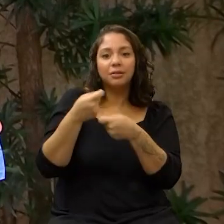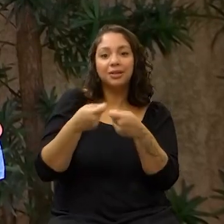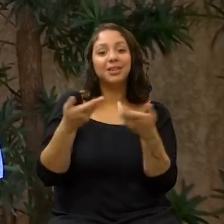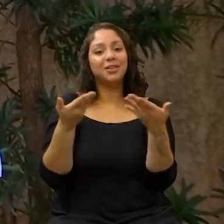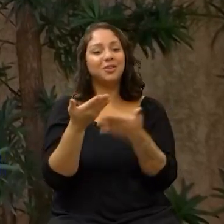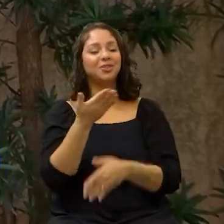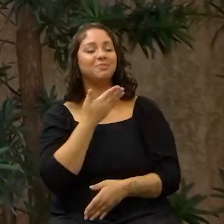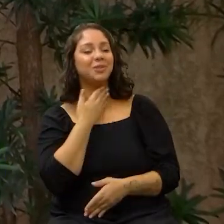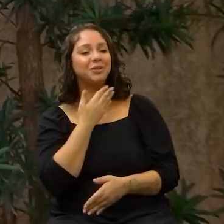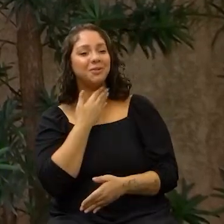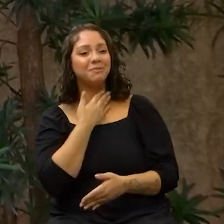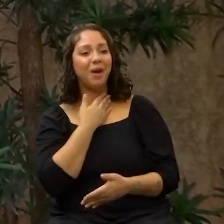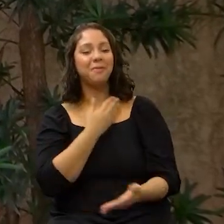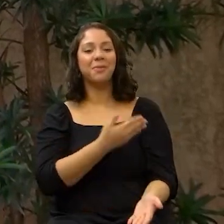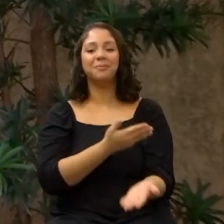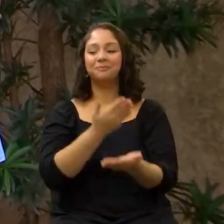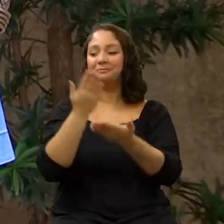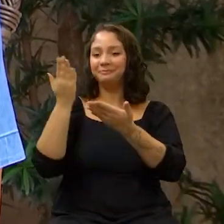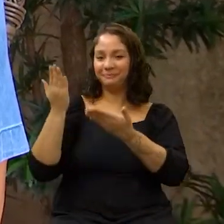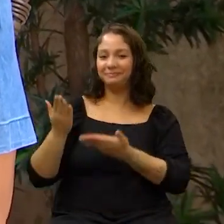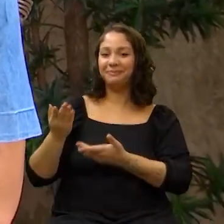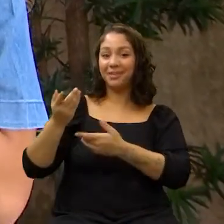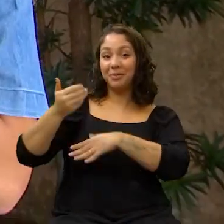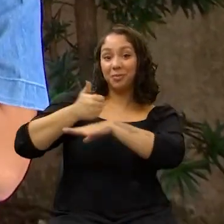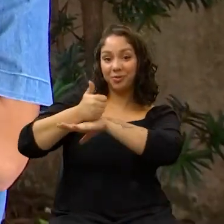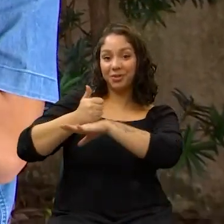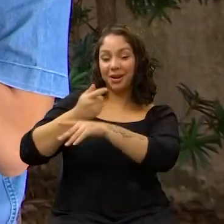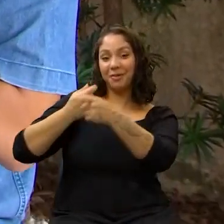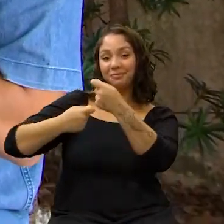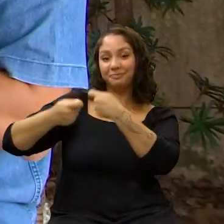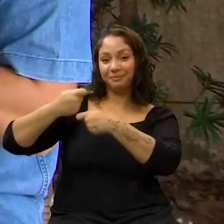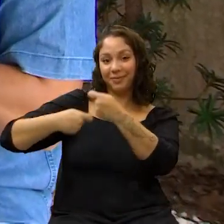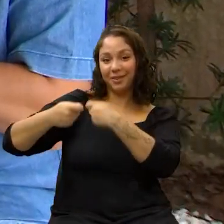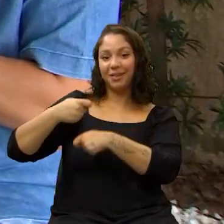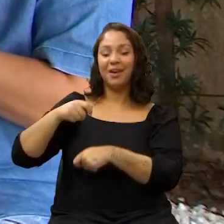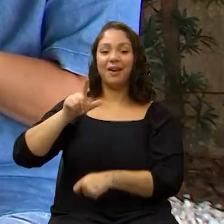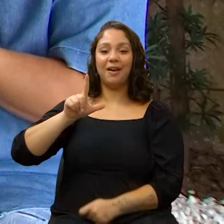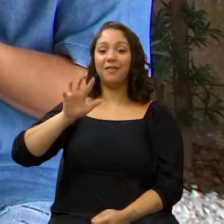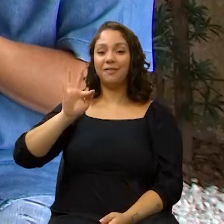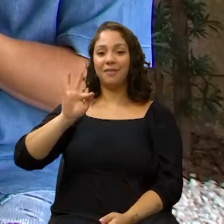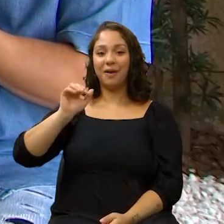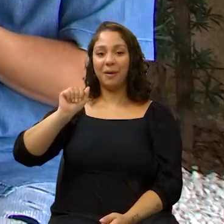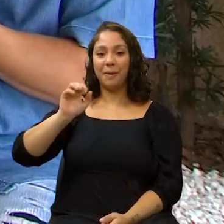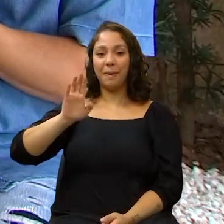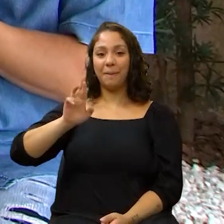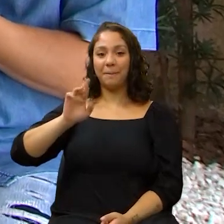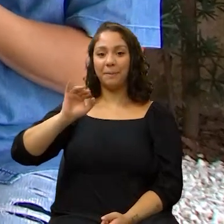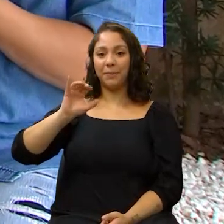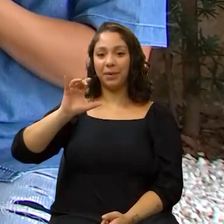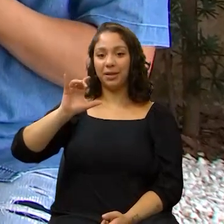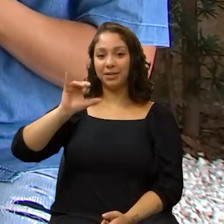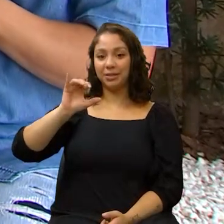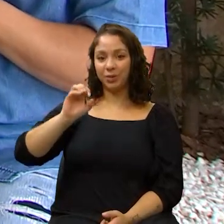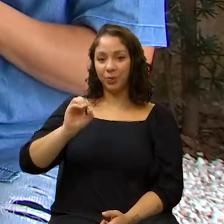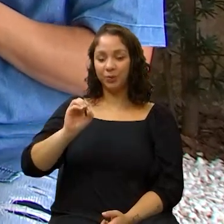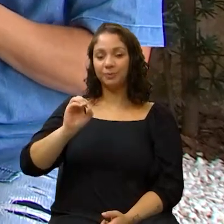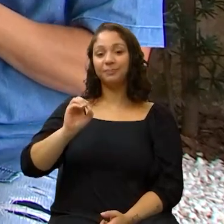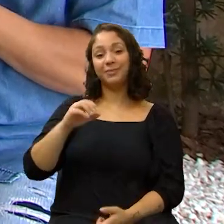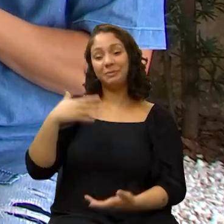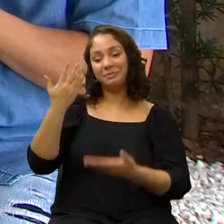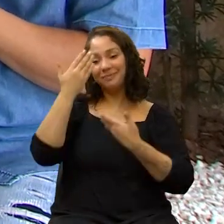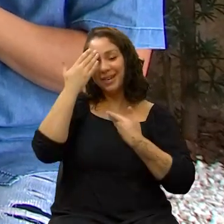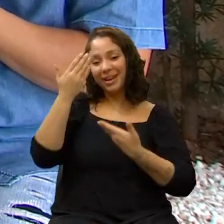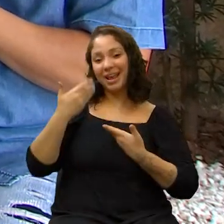esse bate-papo, nós temos aqui o economista Fabrício Pressato. Tudo bem, Fabrício? Olá, tudo bom, Michel? Obrigado pelo